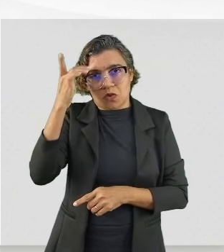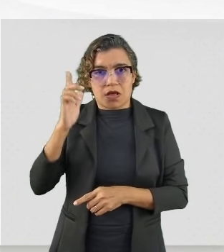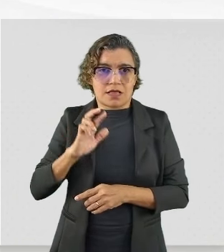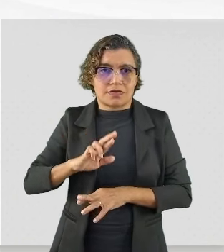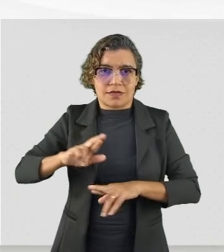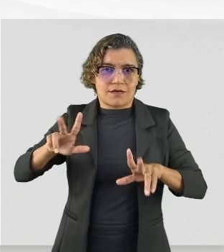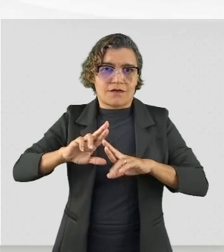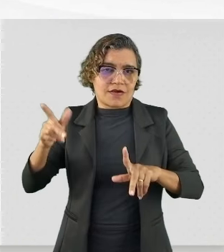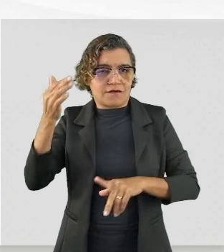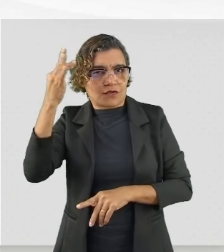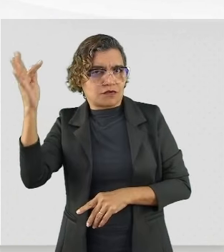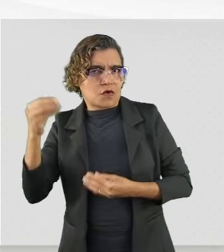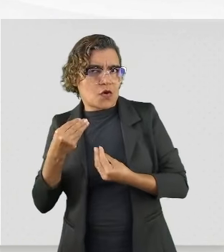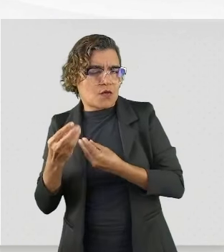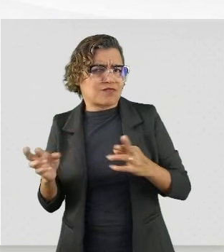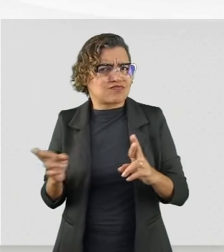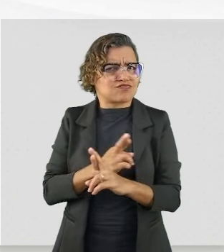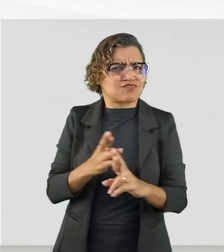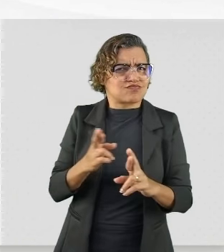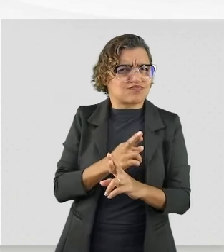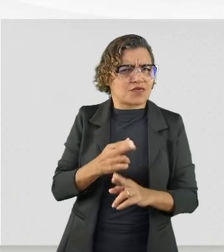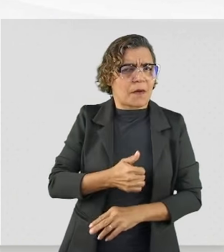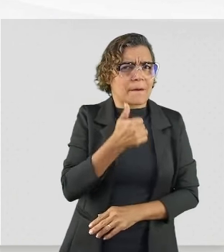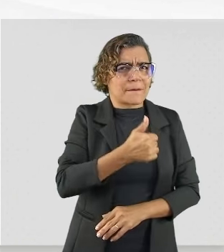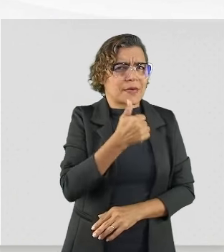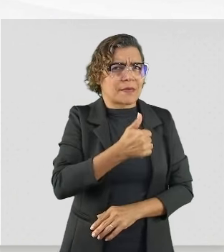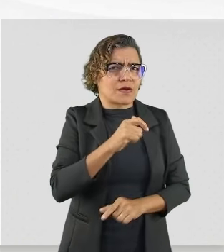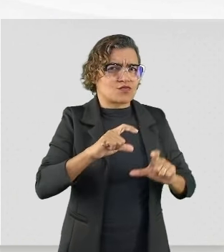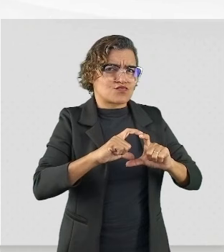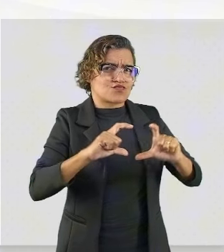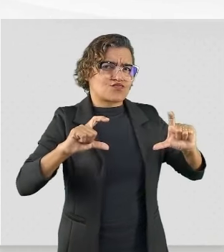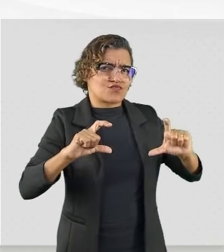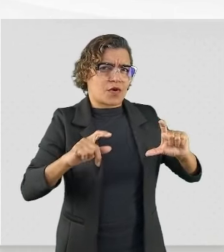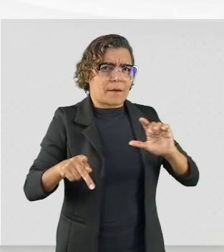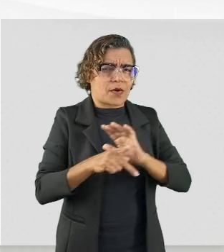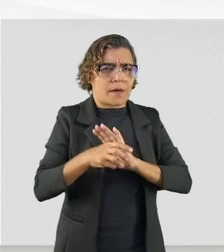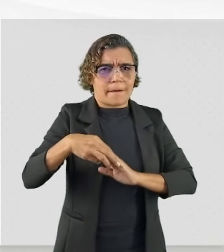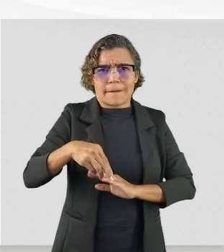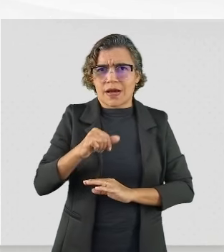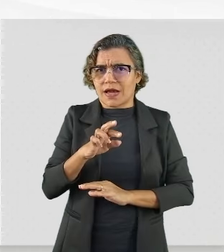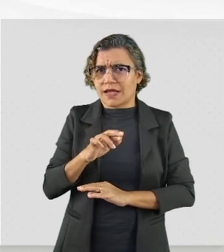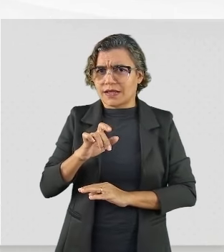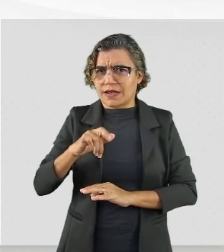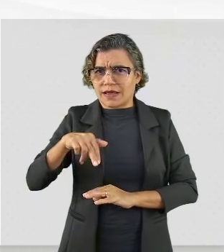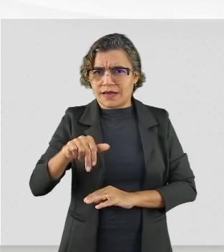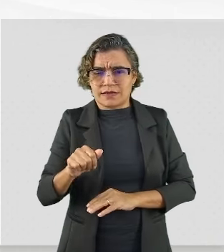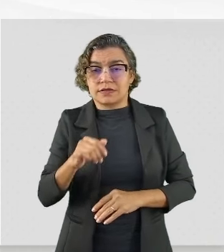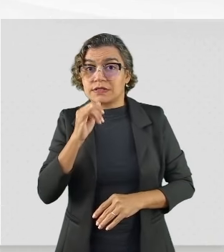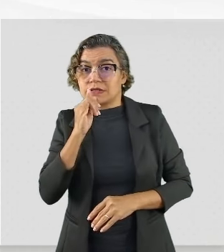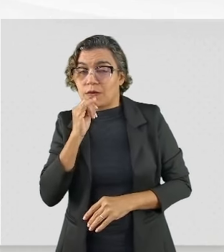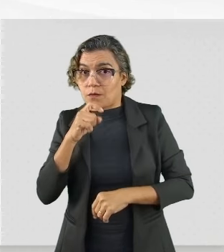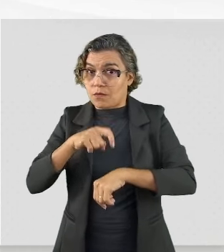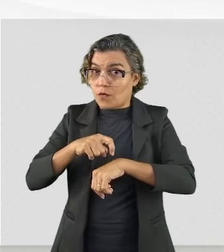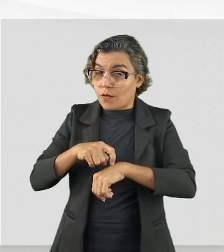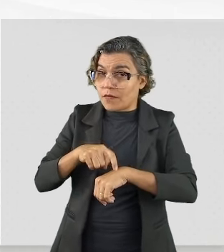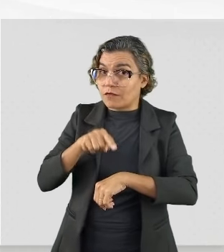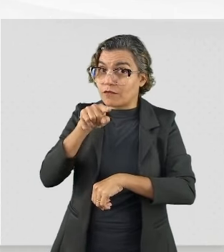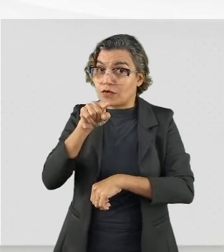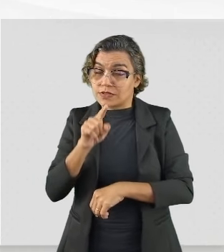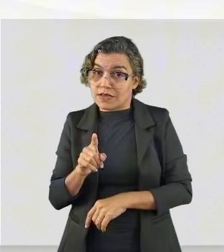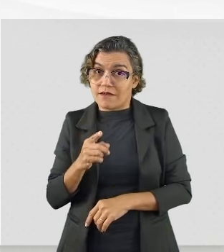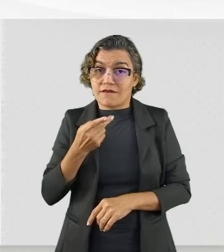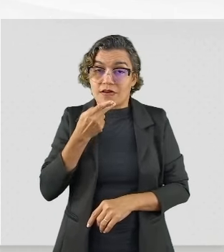qual relação a gente pode fazer com aquele primeiro fragmento da Marilena Chauí? Ora, uma vez que você nega